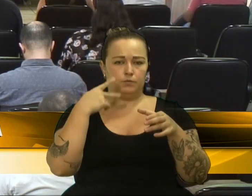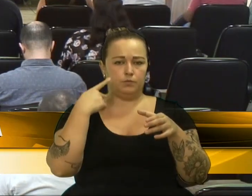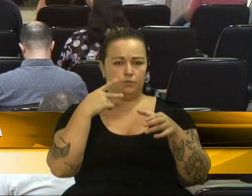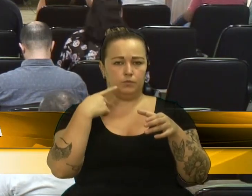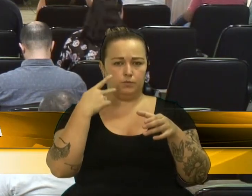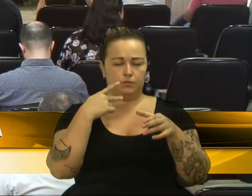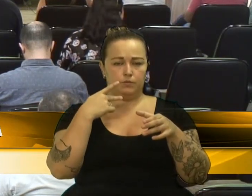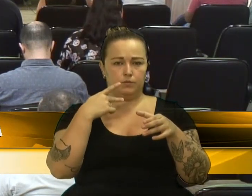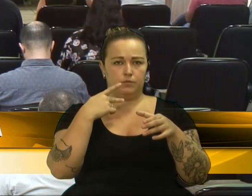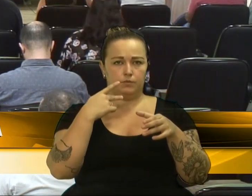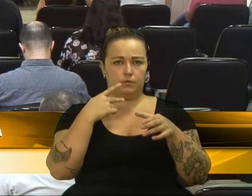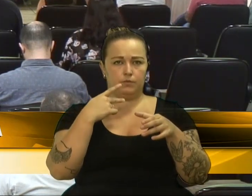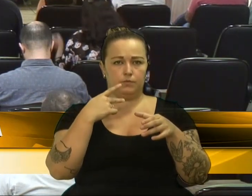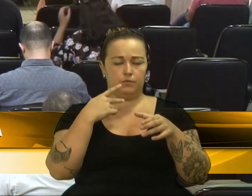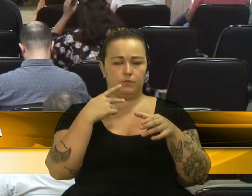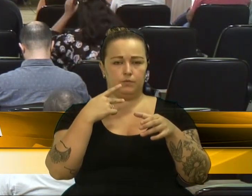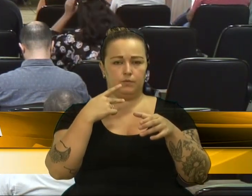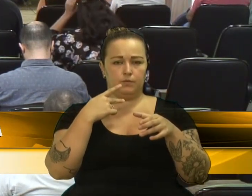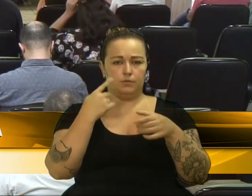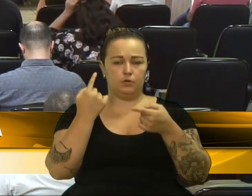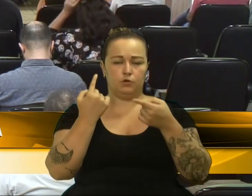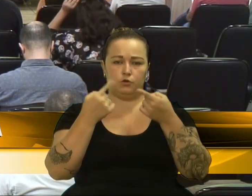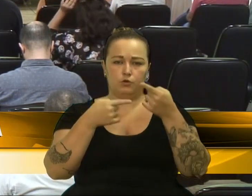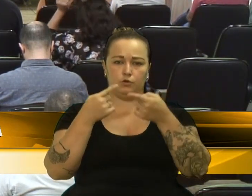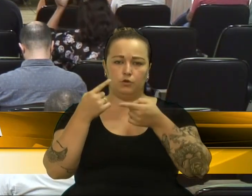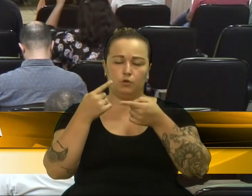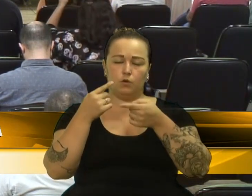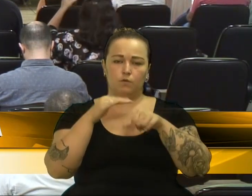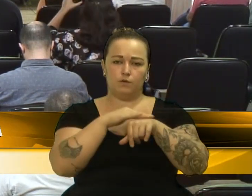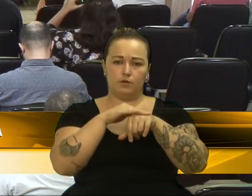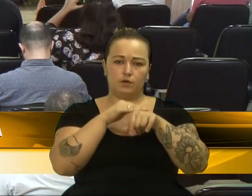do vice-prefeito Eloy Frisso.